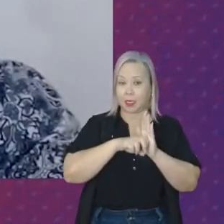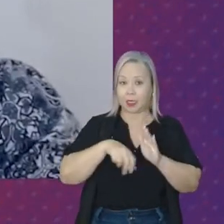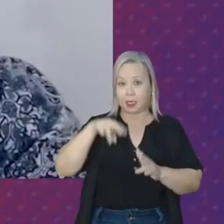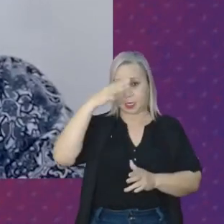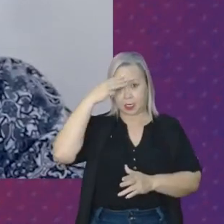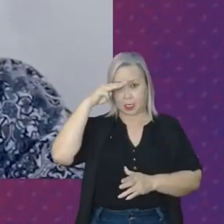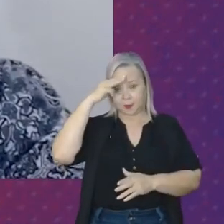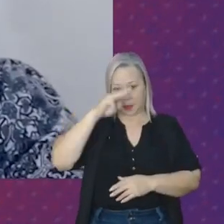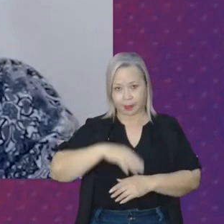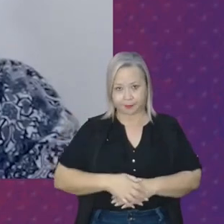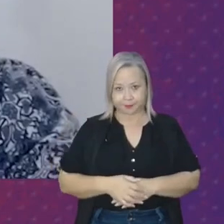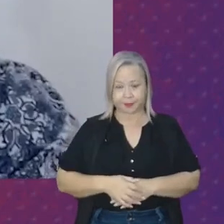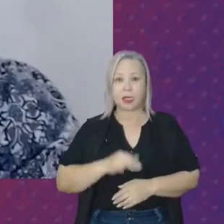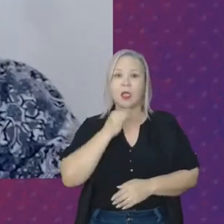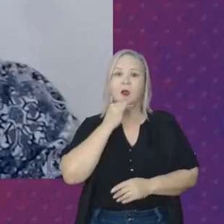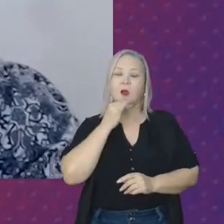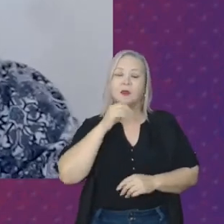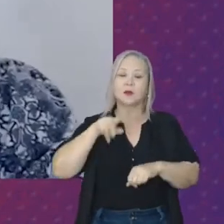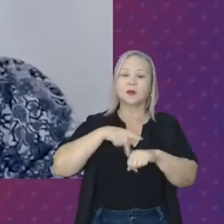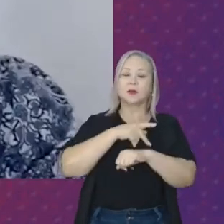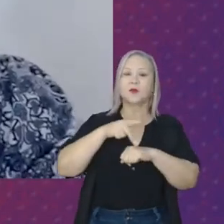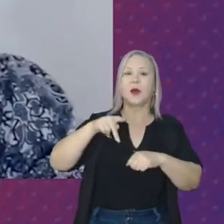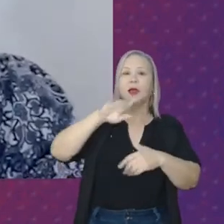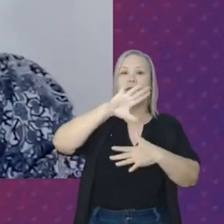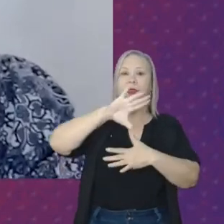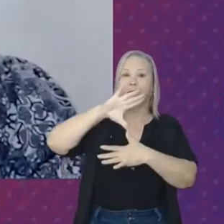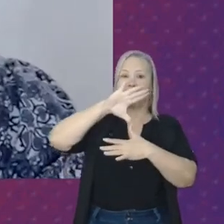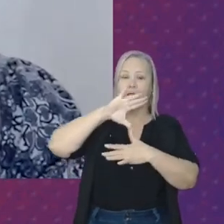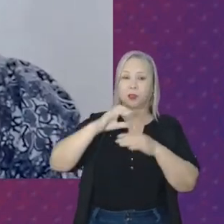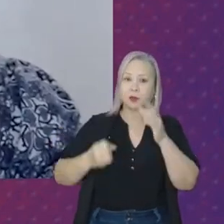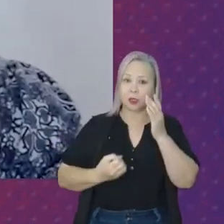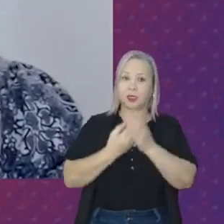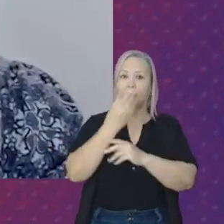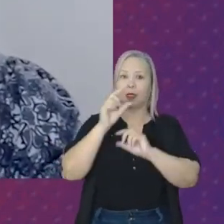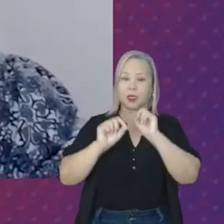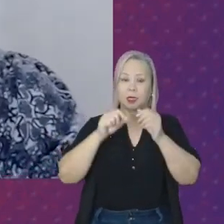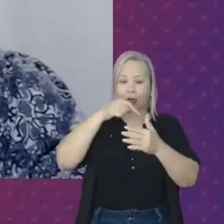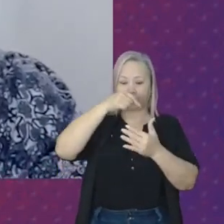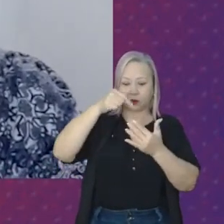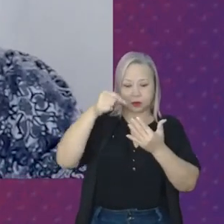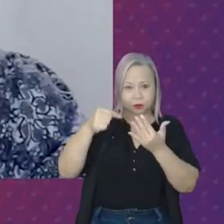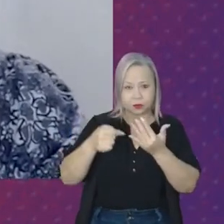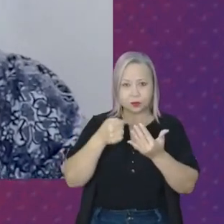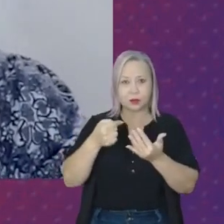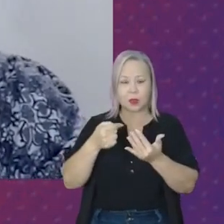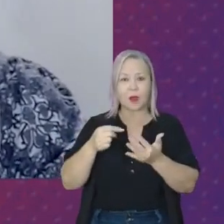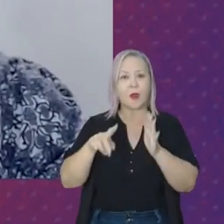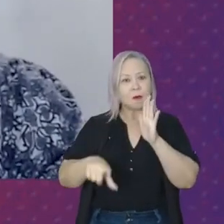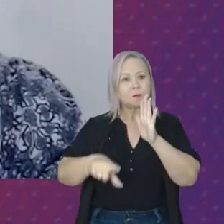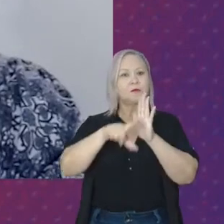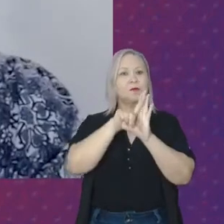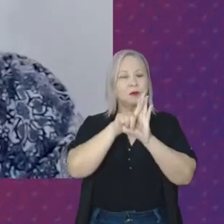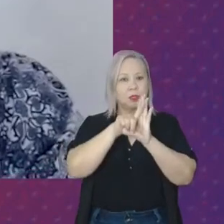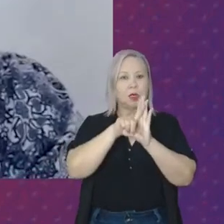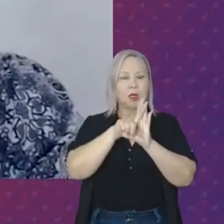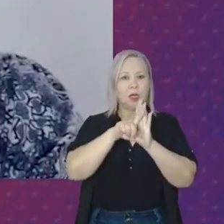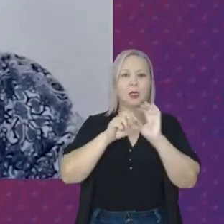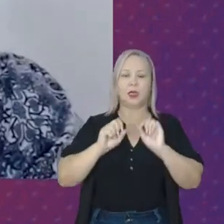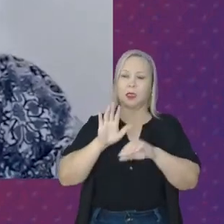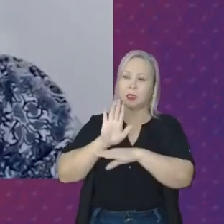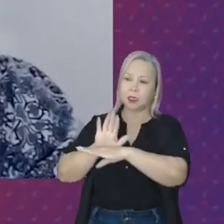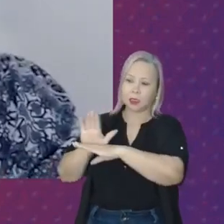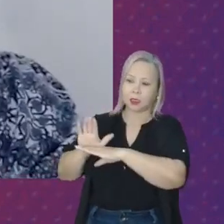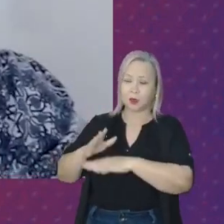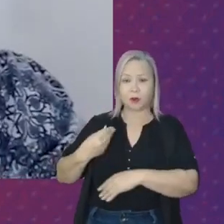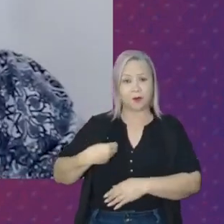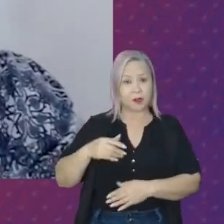alguns países da América Latina, criar esse arcabouço legal que contemple toda a vida das